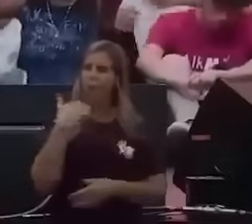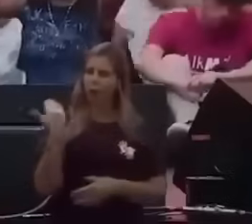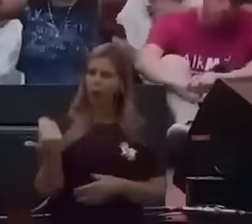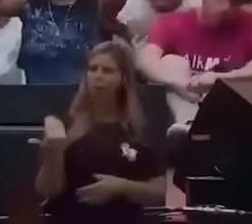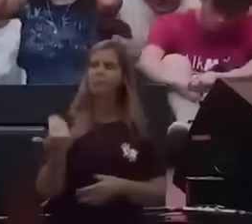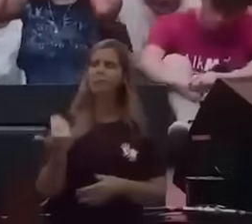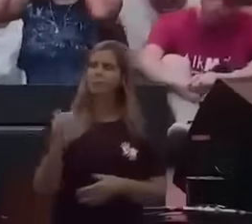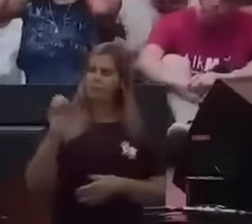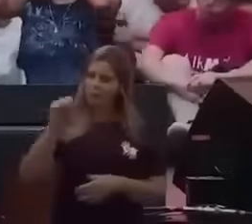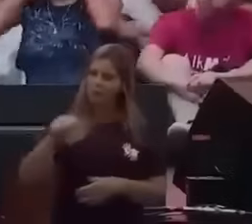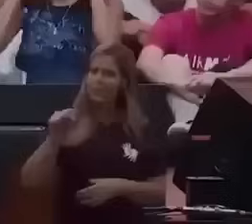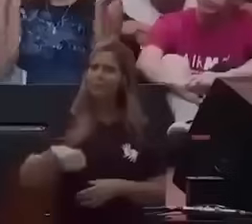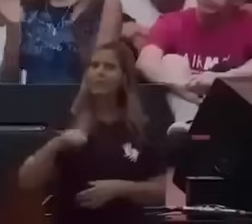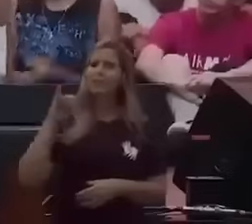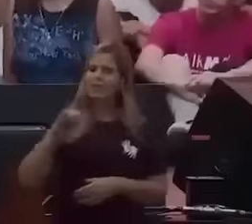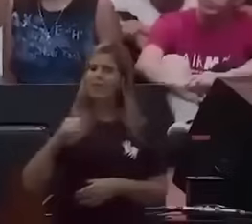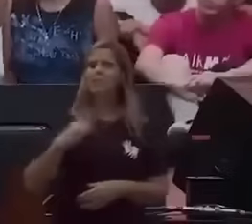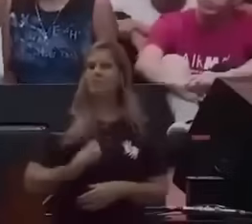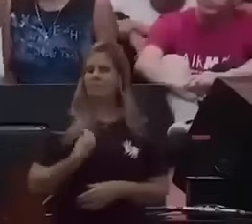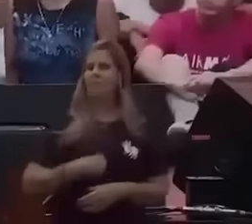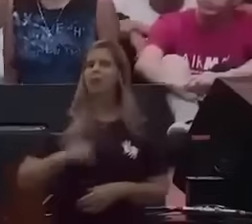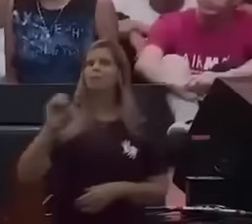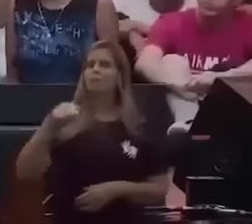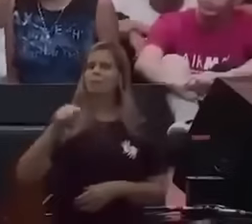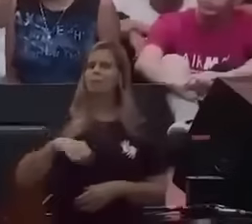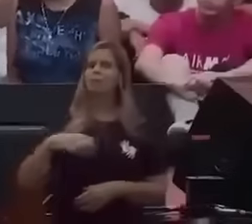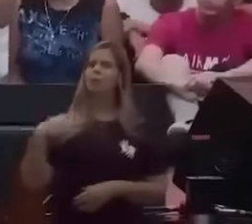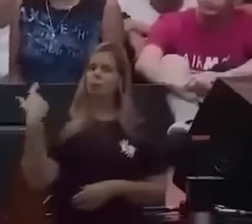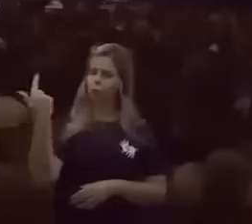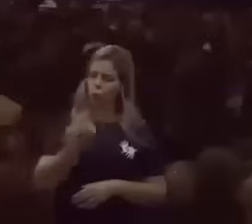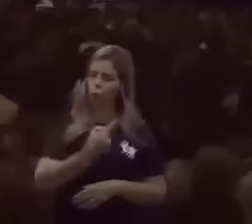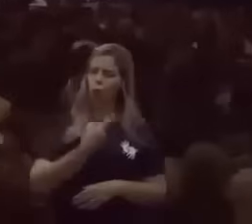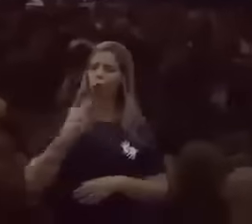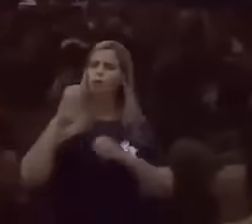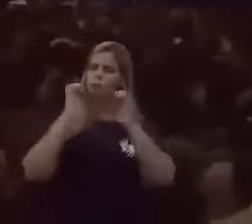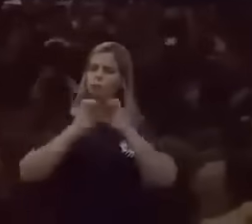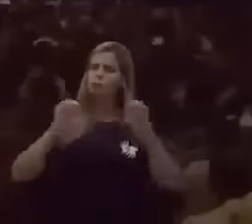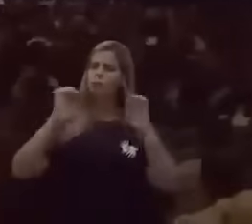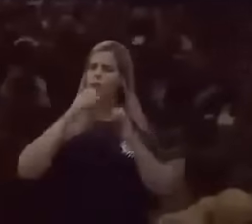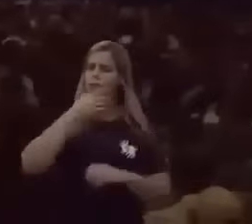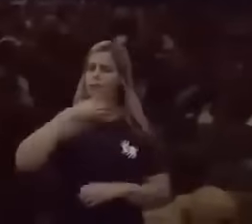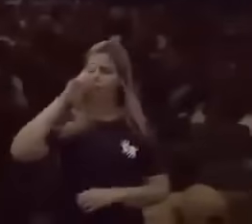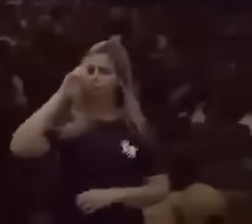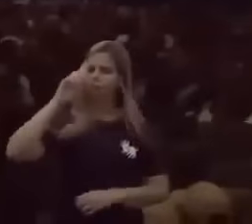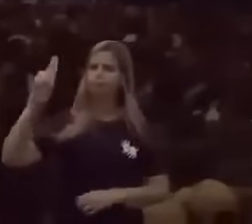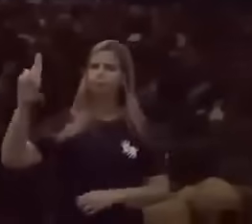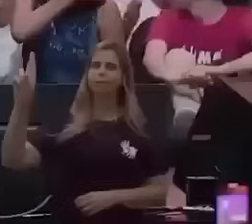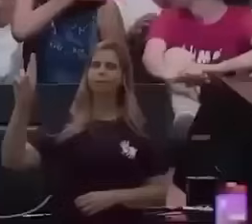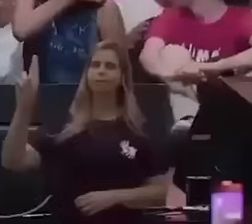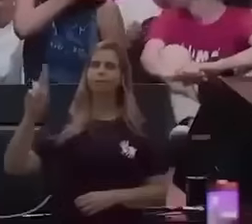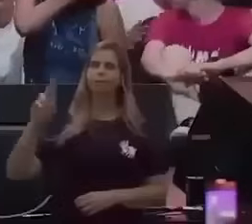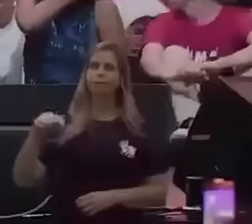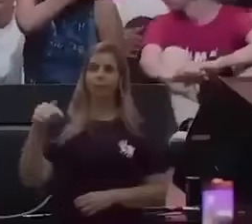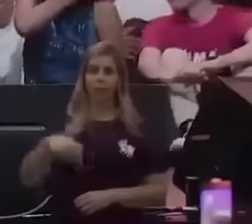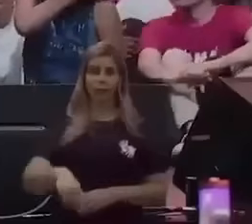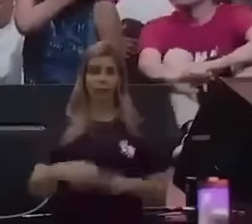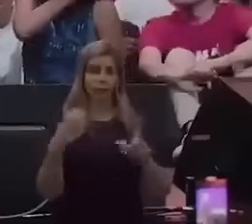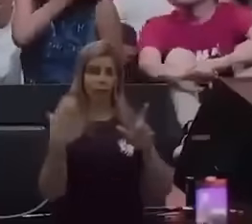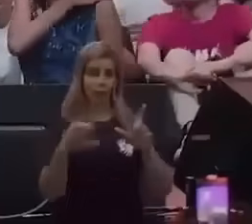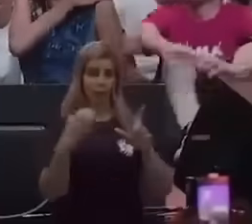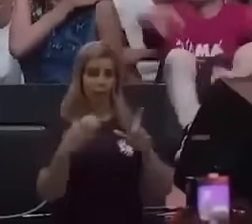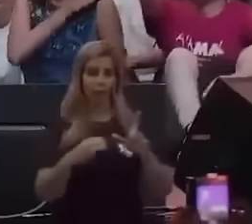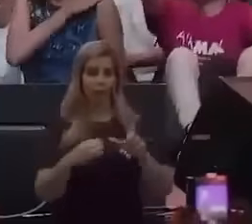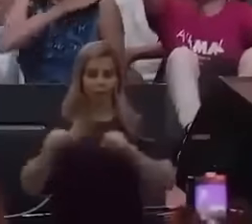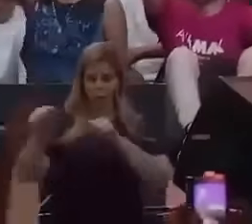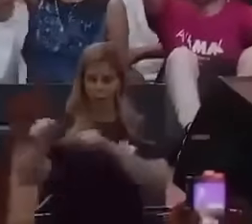quer pois vivamos, quer pois morramos, nós somos do Senhor. que aqui se levante um exército de crentes